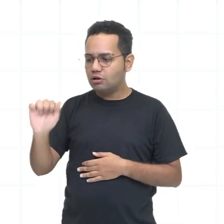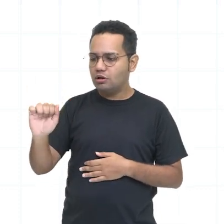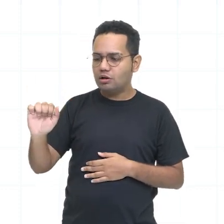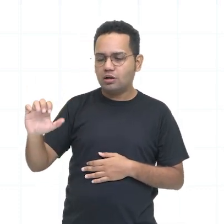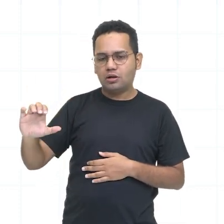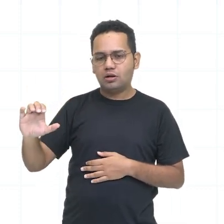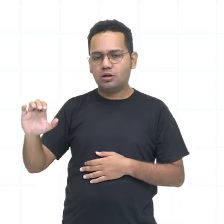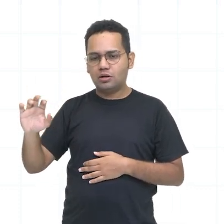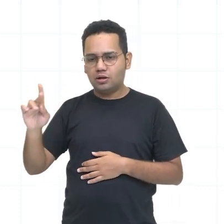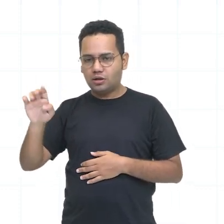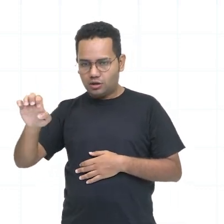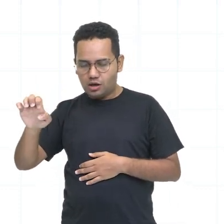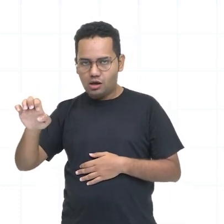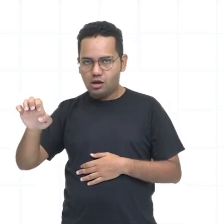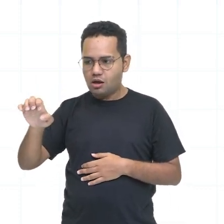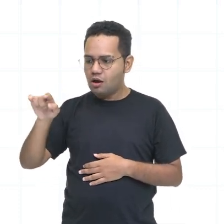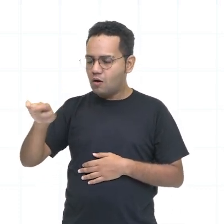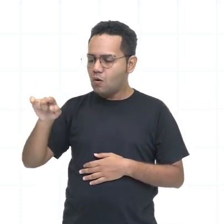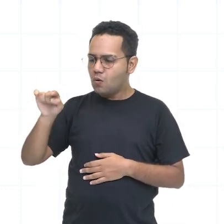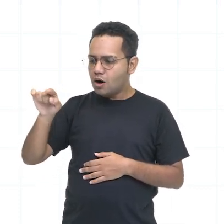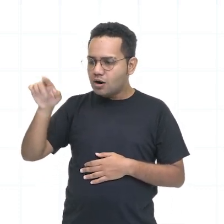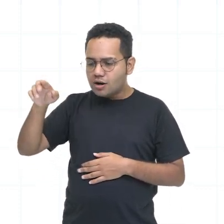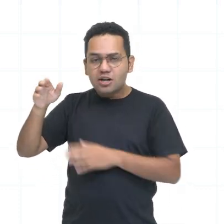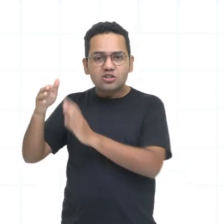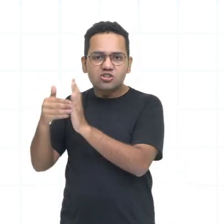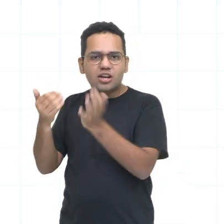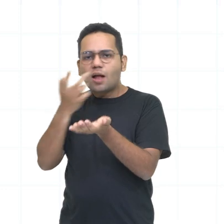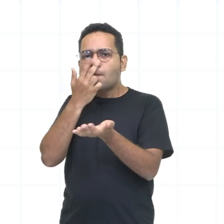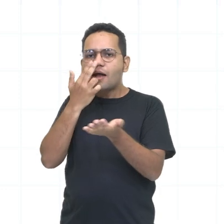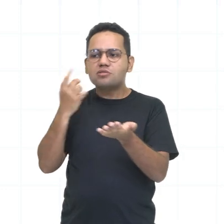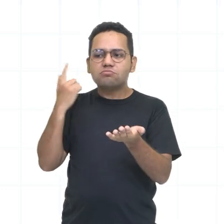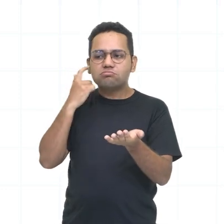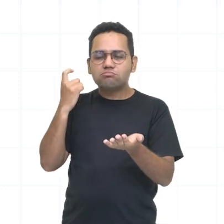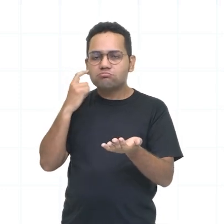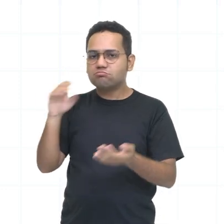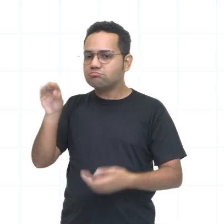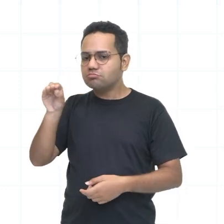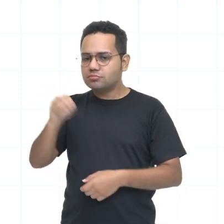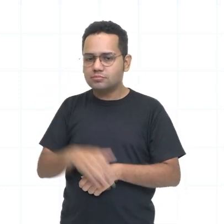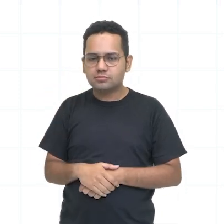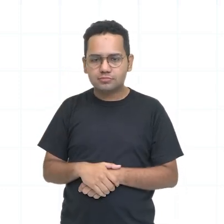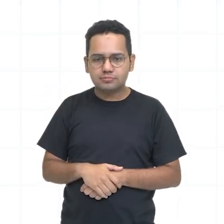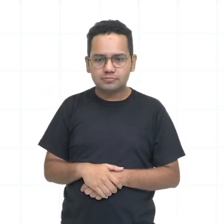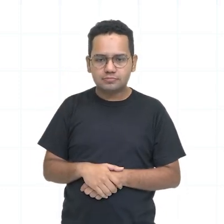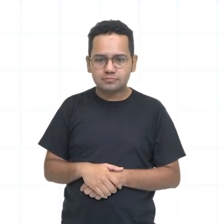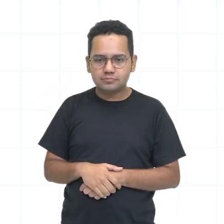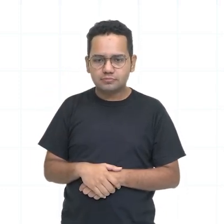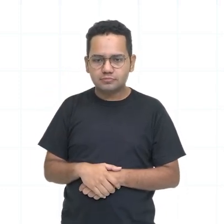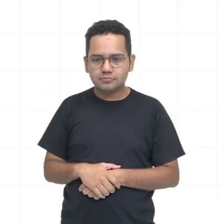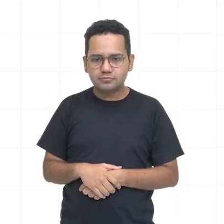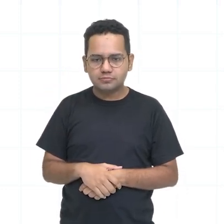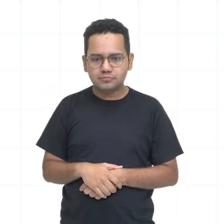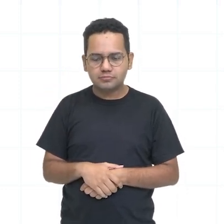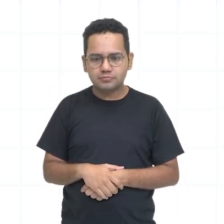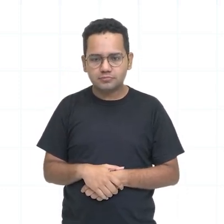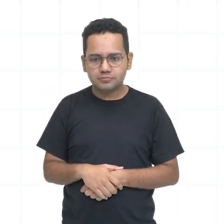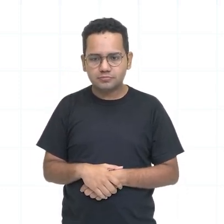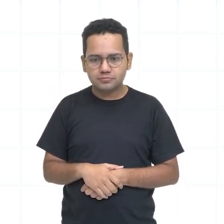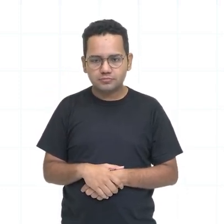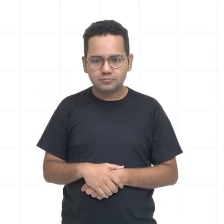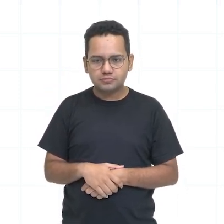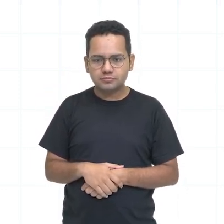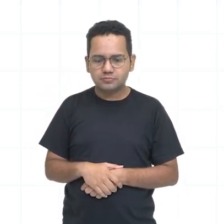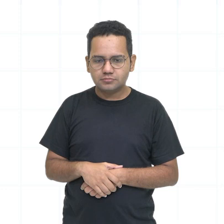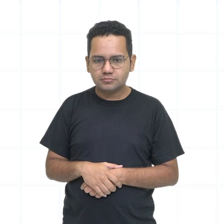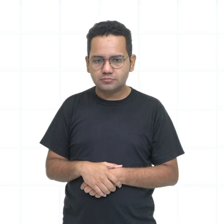E architect, também não é pronunciado, tá certo? Aqui eu tenho arquiteto, né? Anchor, de ancorar, ache, de